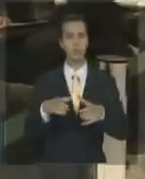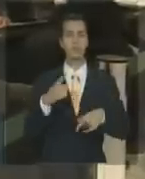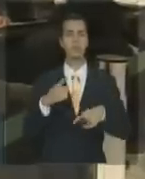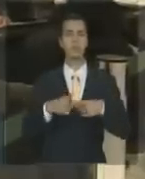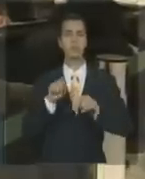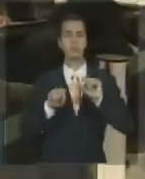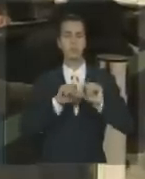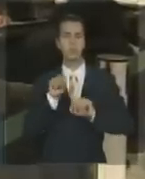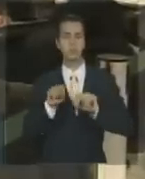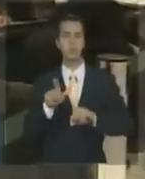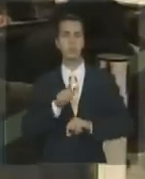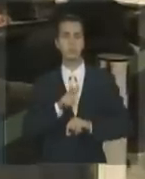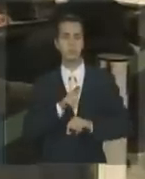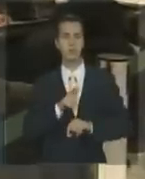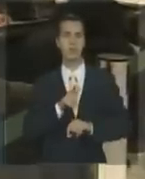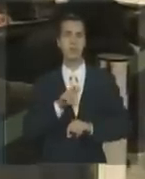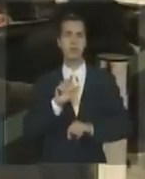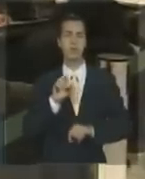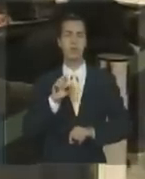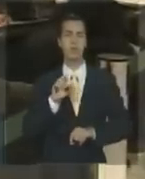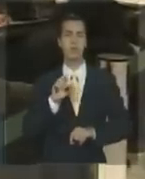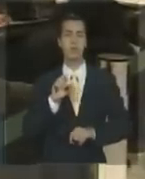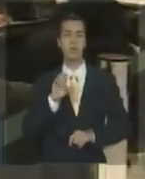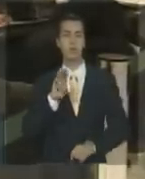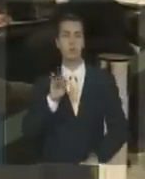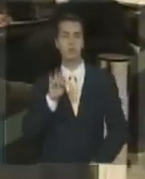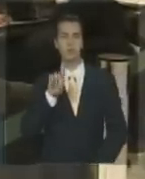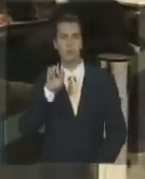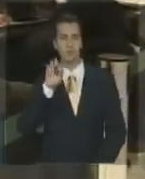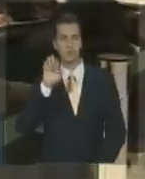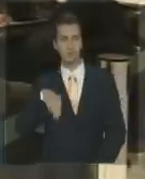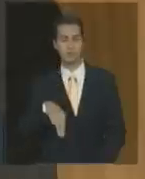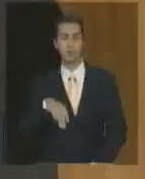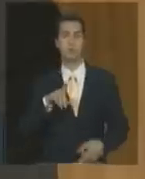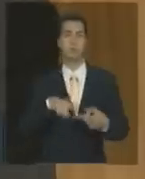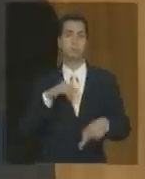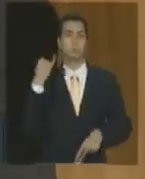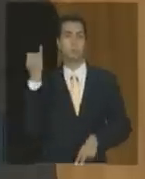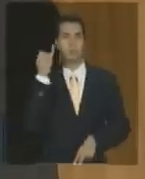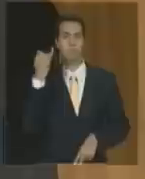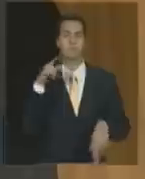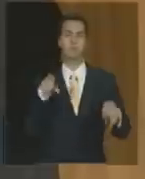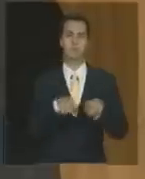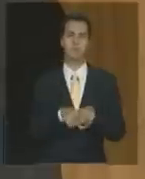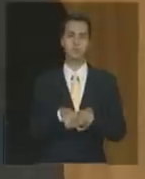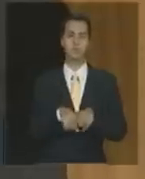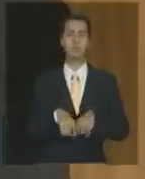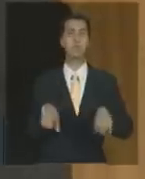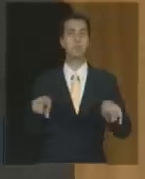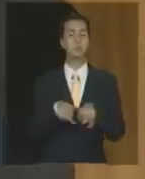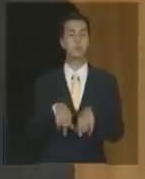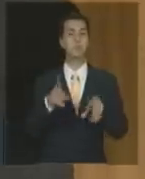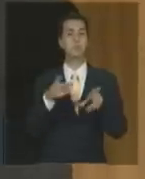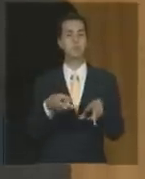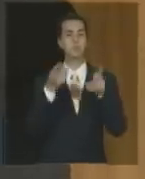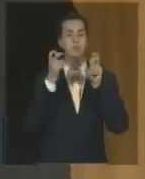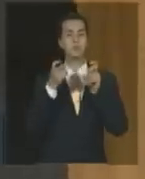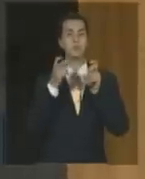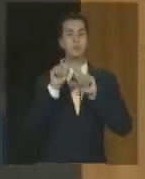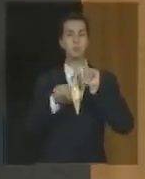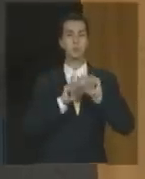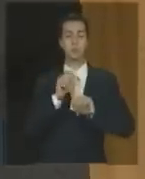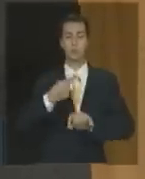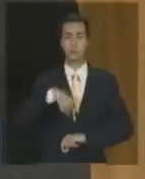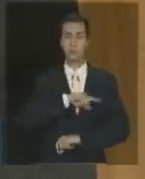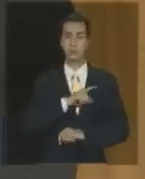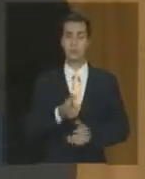abordagem, da importância, essa não foi negada, mas da percepção sobre do que nós passamos